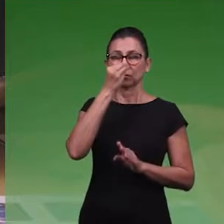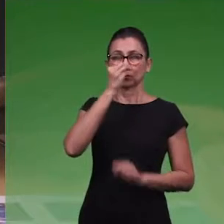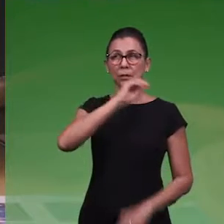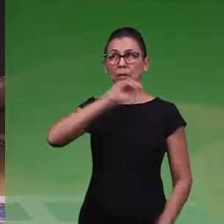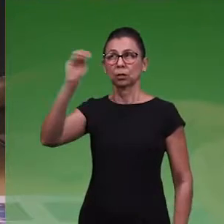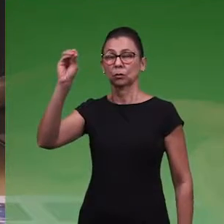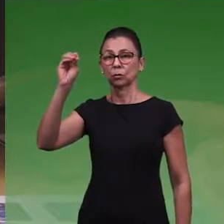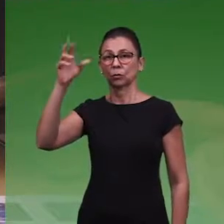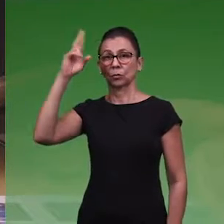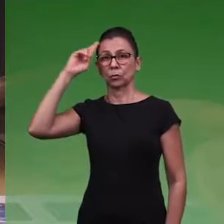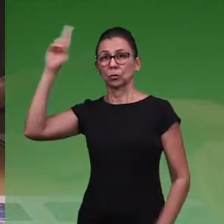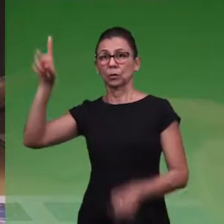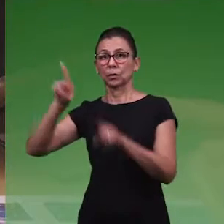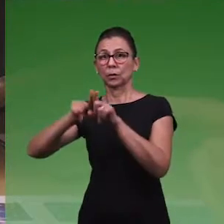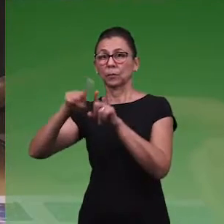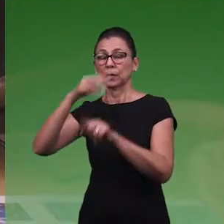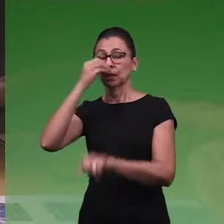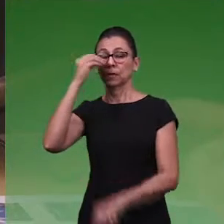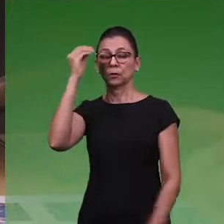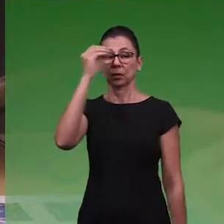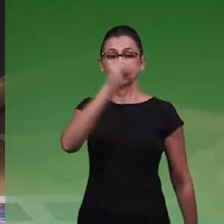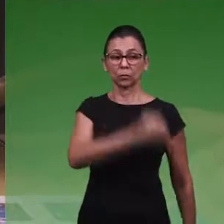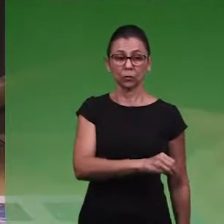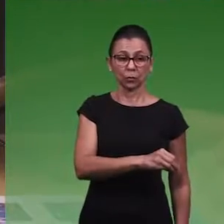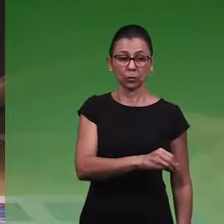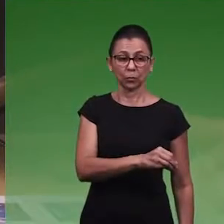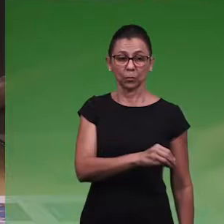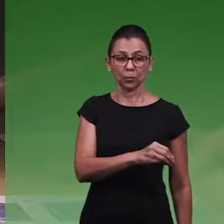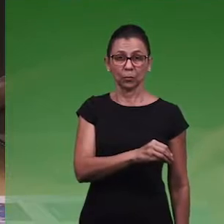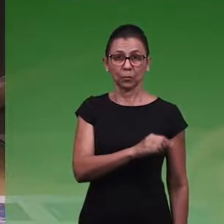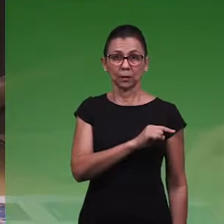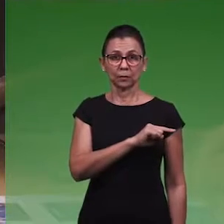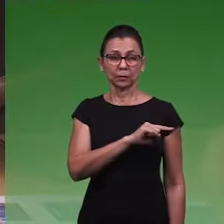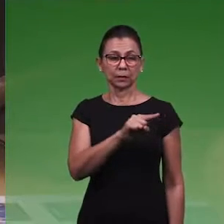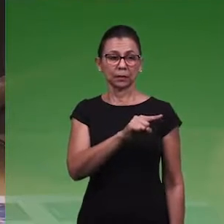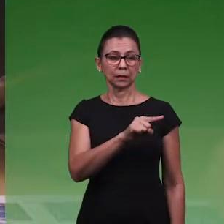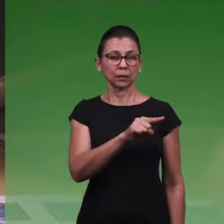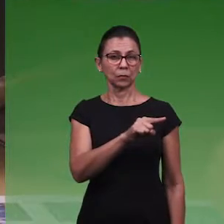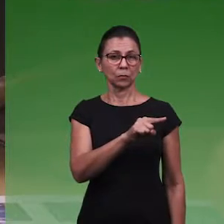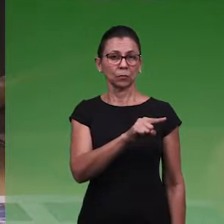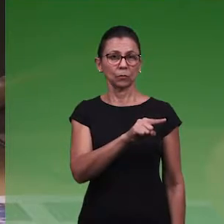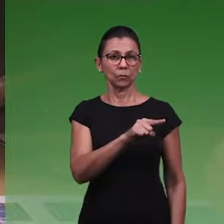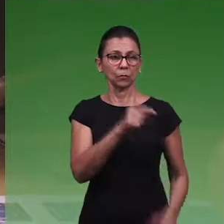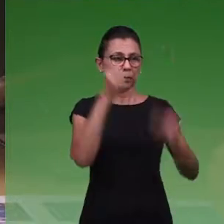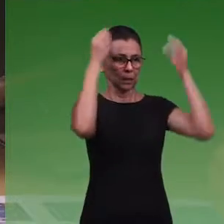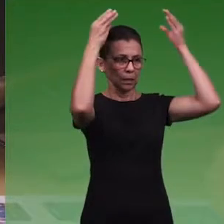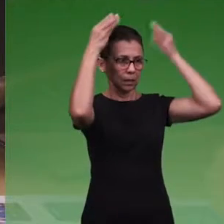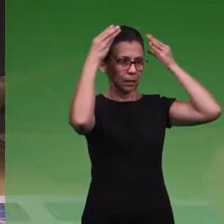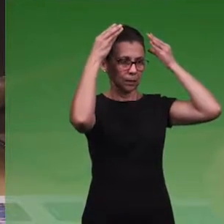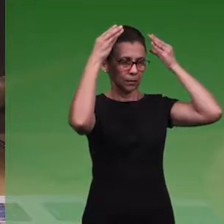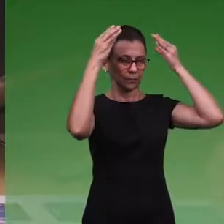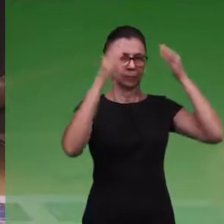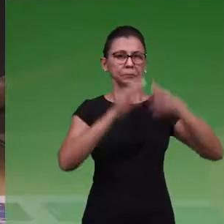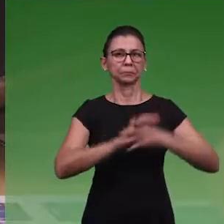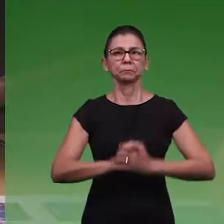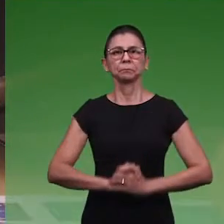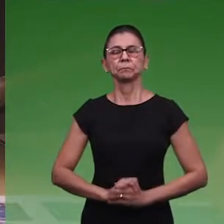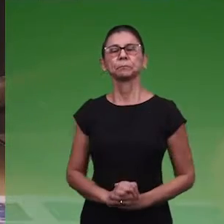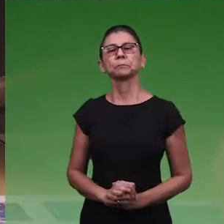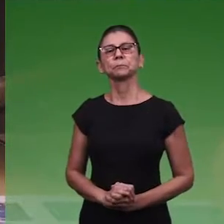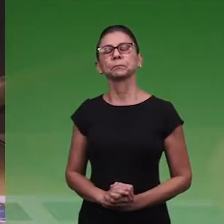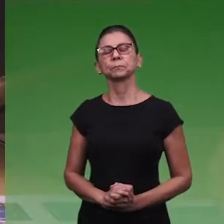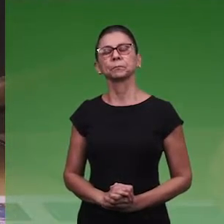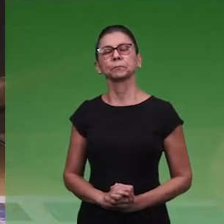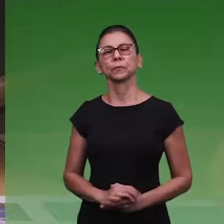o Senhor, também te rejeitou, a ti, para que não sejas rei. Pastor Antônio Carlos, nós